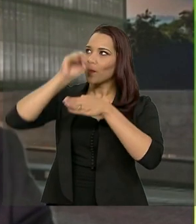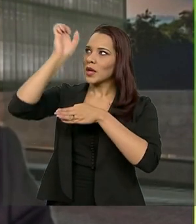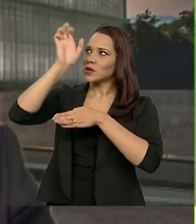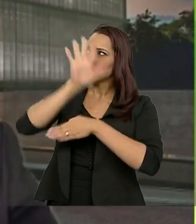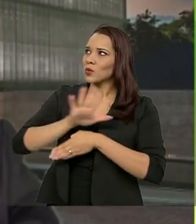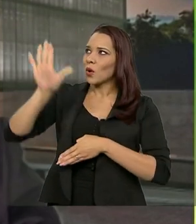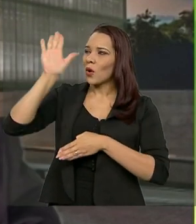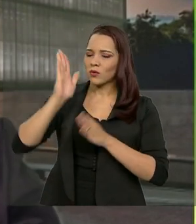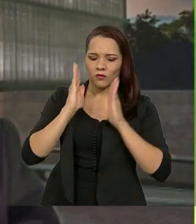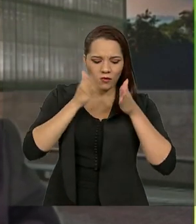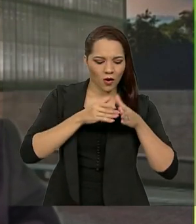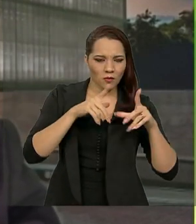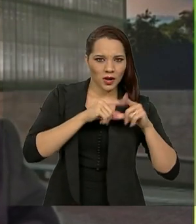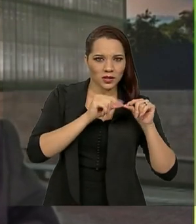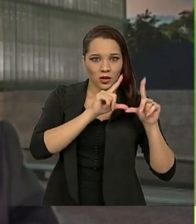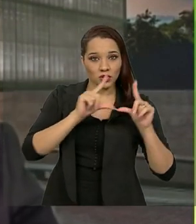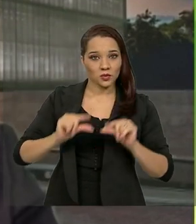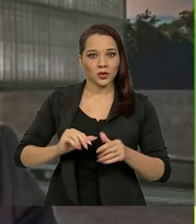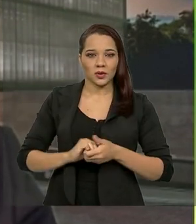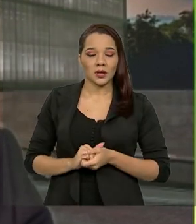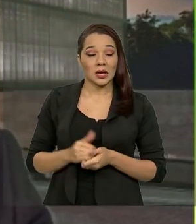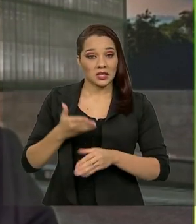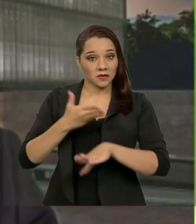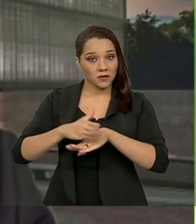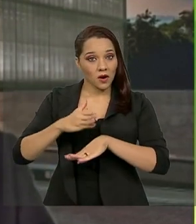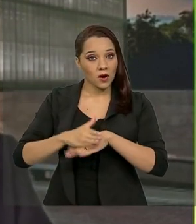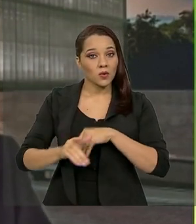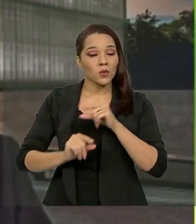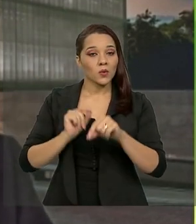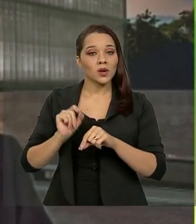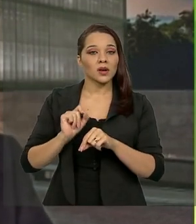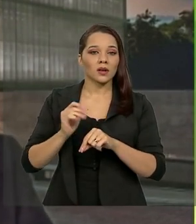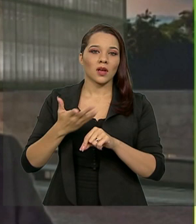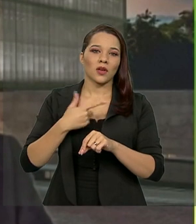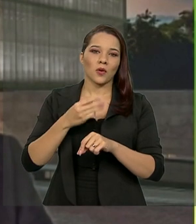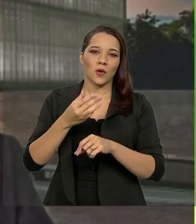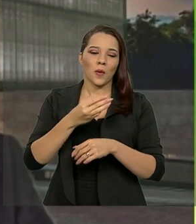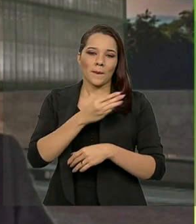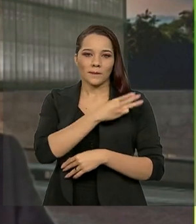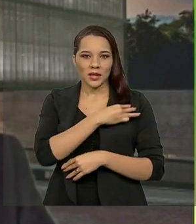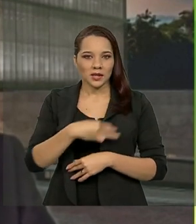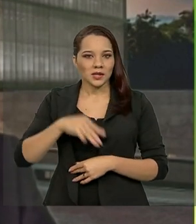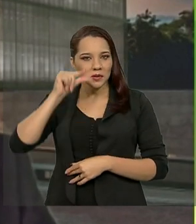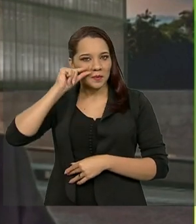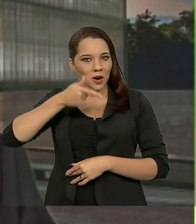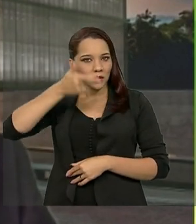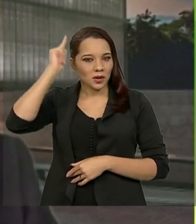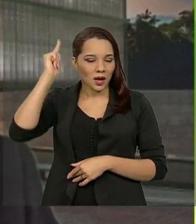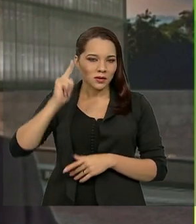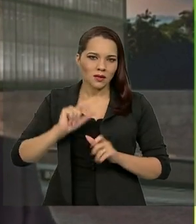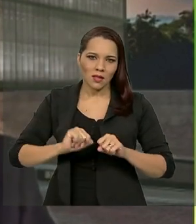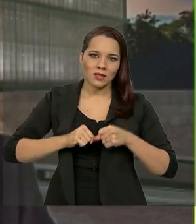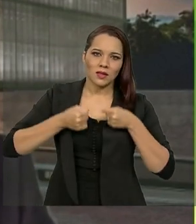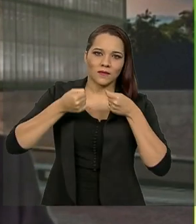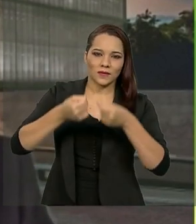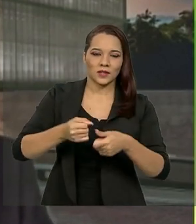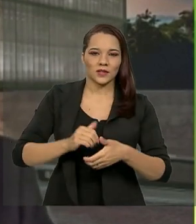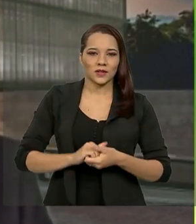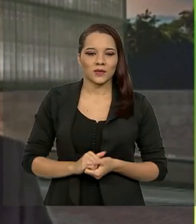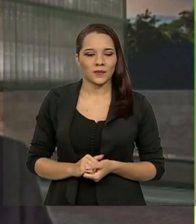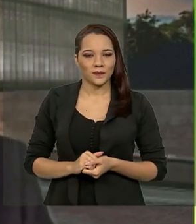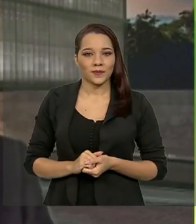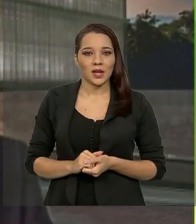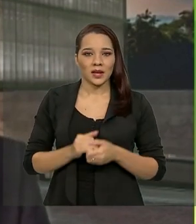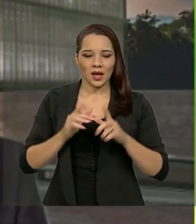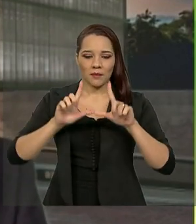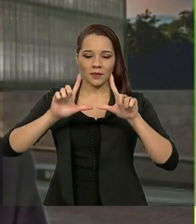né, de nós colocarmos em prática aquilo que o ministro Paulo Guedes tem defendido, né? É inverter a